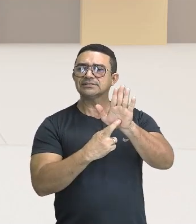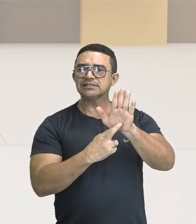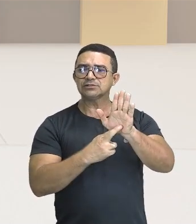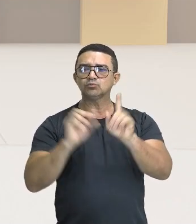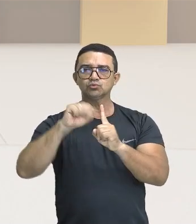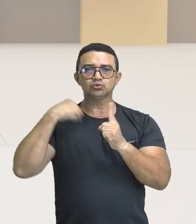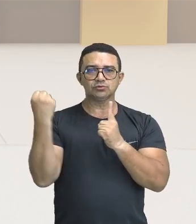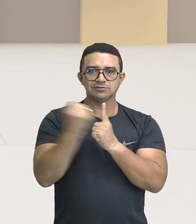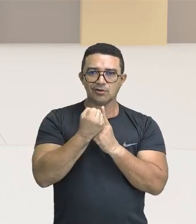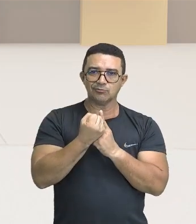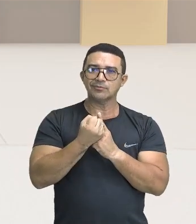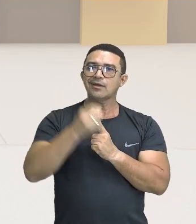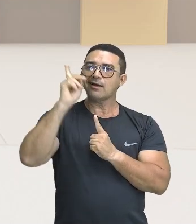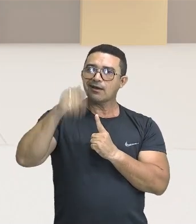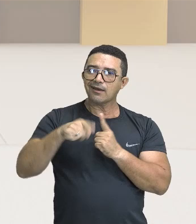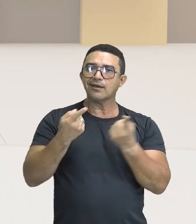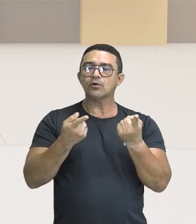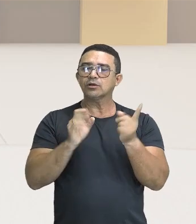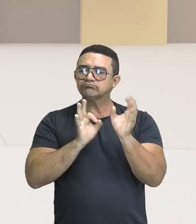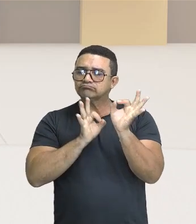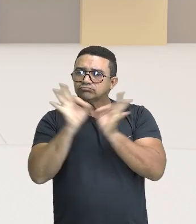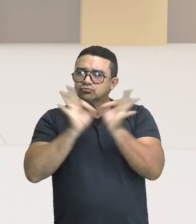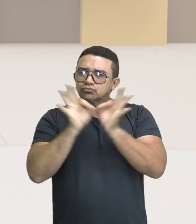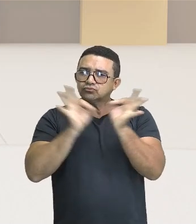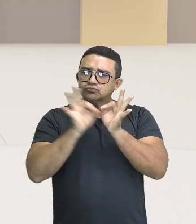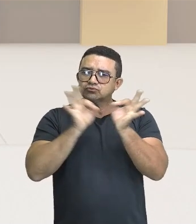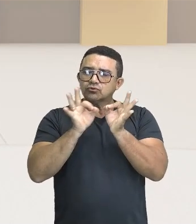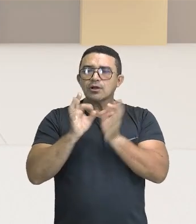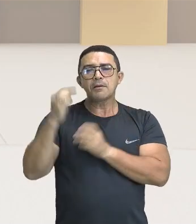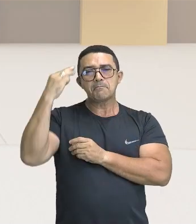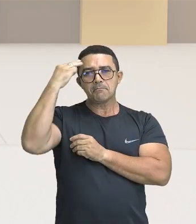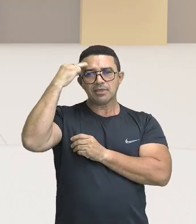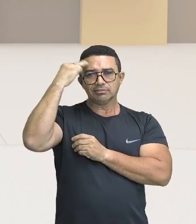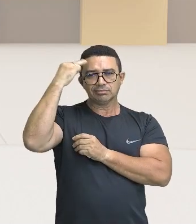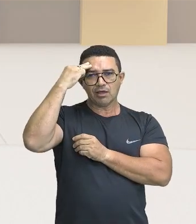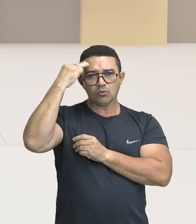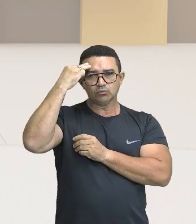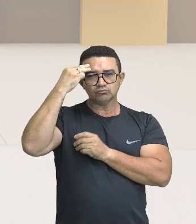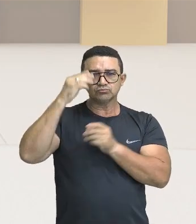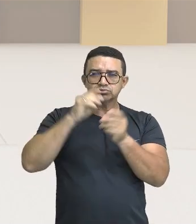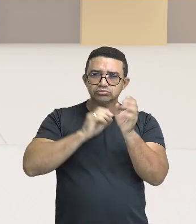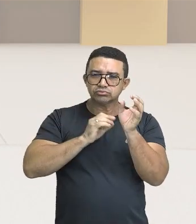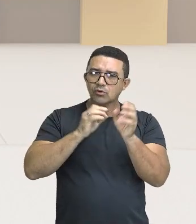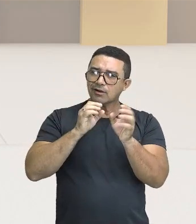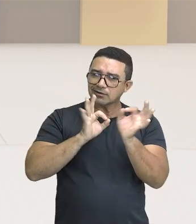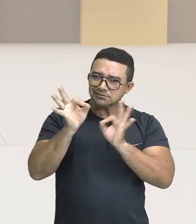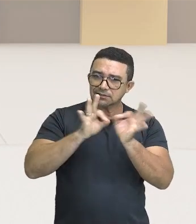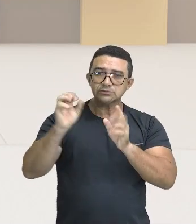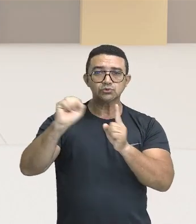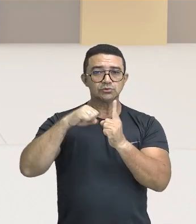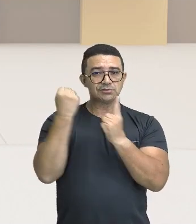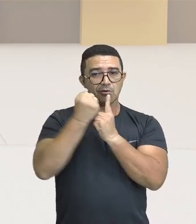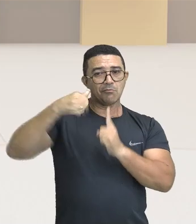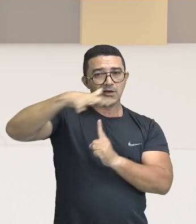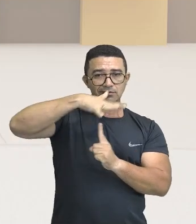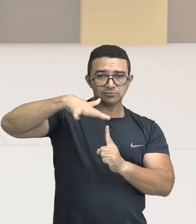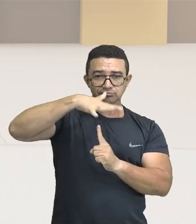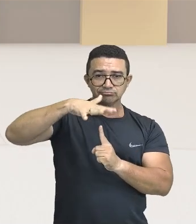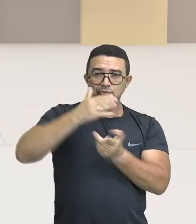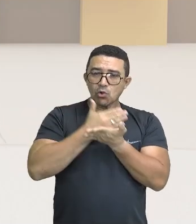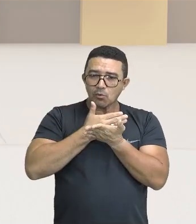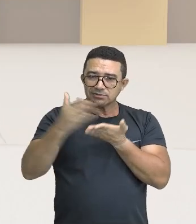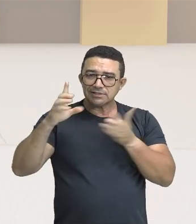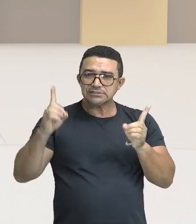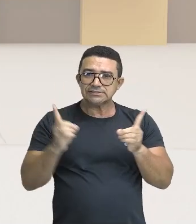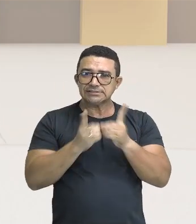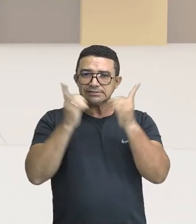representações sociais são elaborações mentais construídas socialmente a